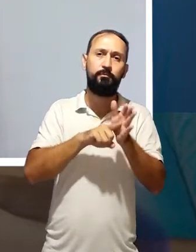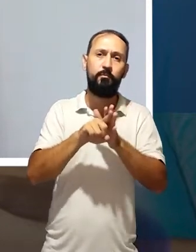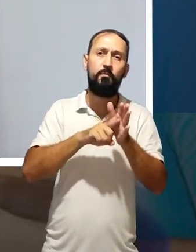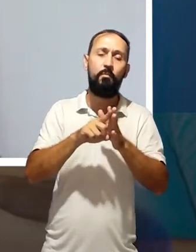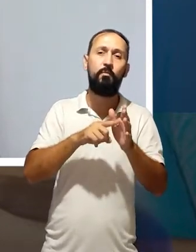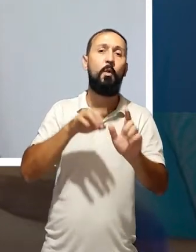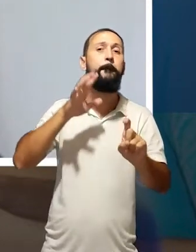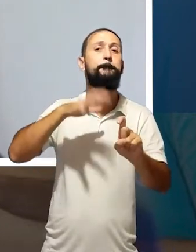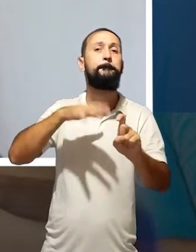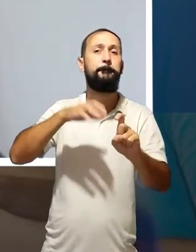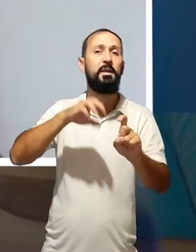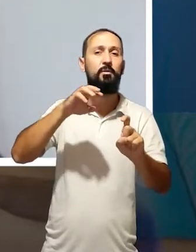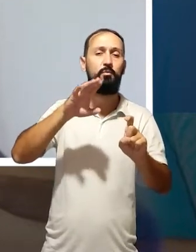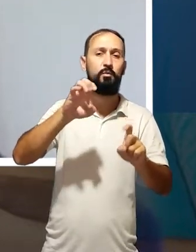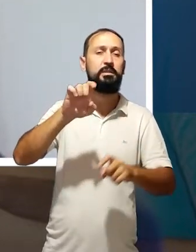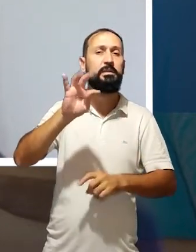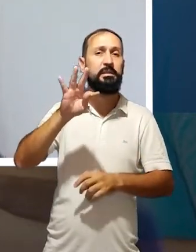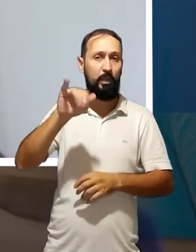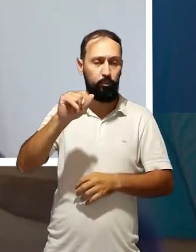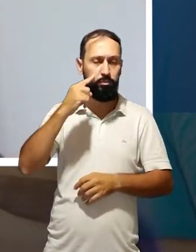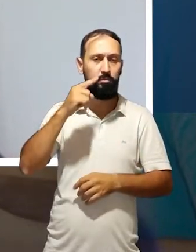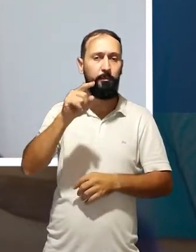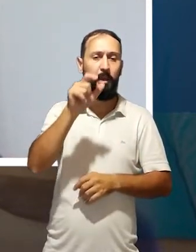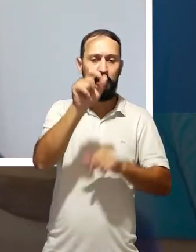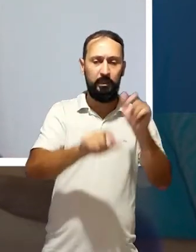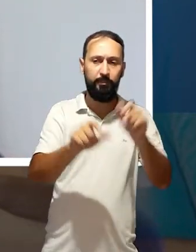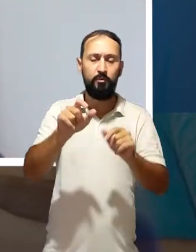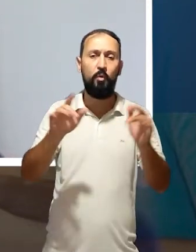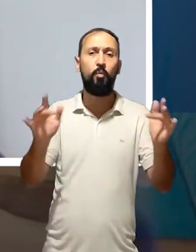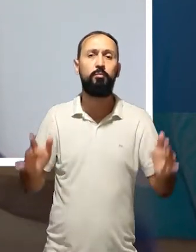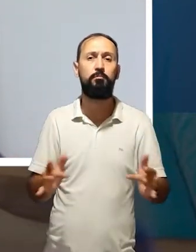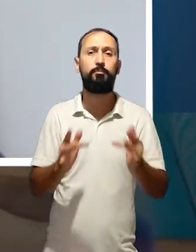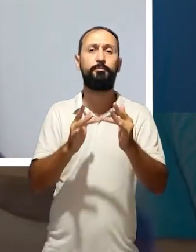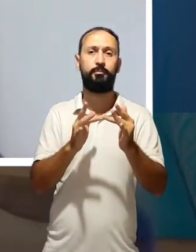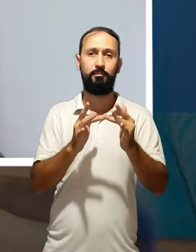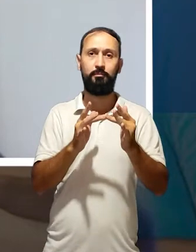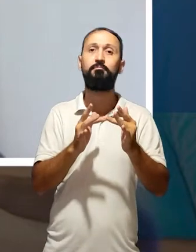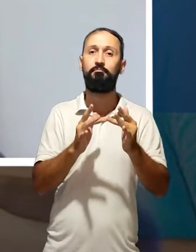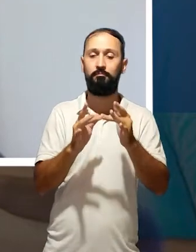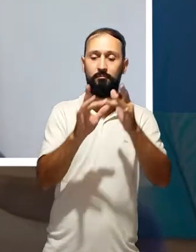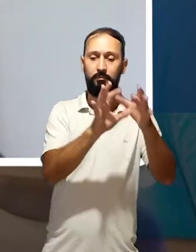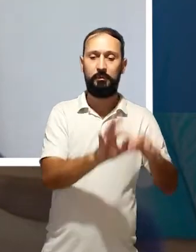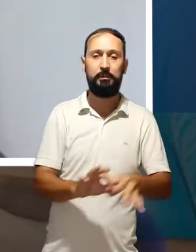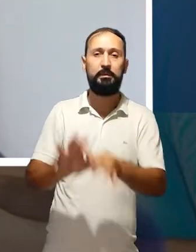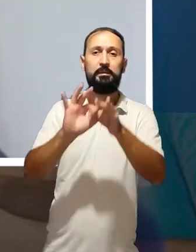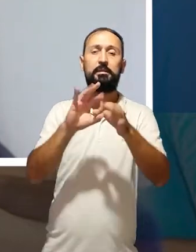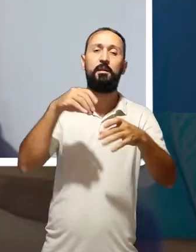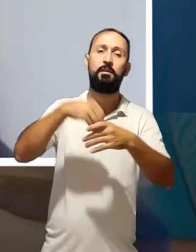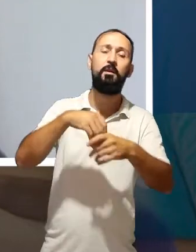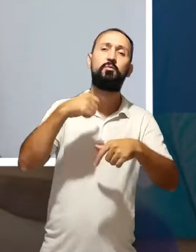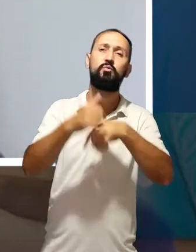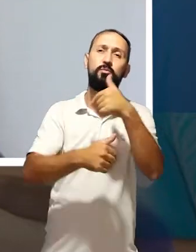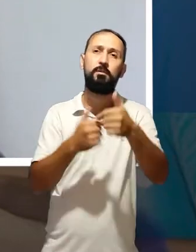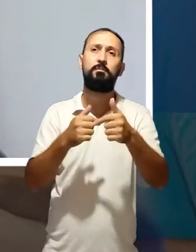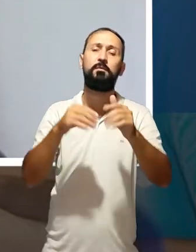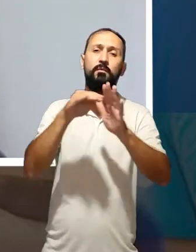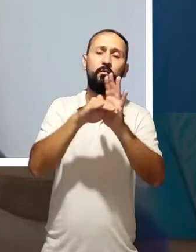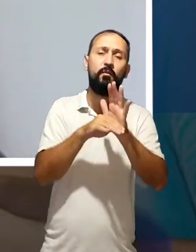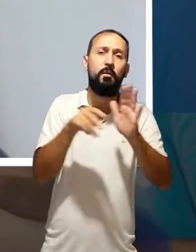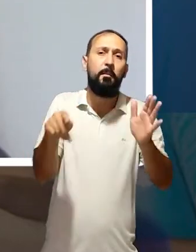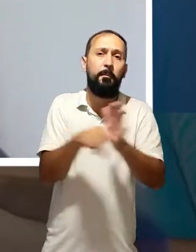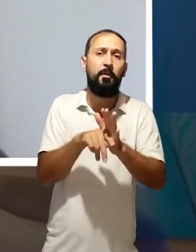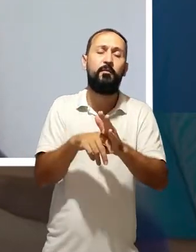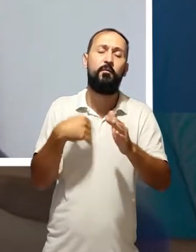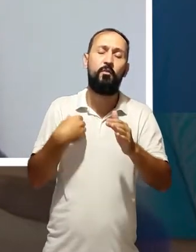bastante sobre mitologia celta, para que os personagens estivessem envolvidos dentro de atividades